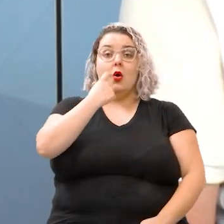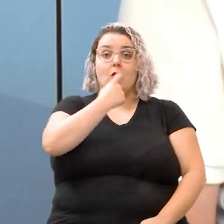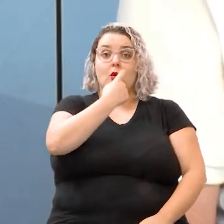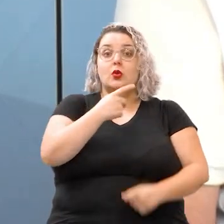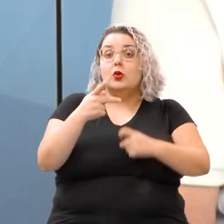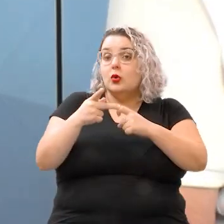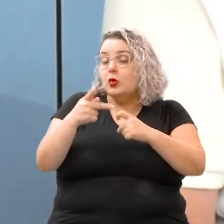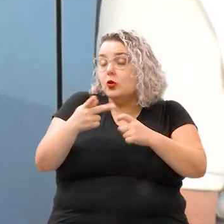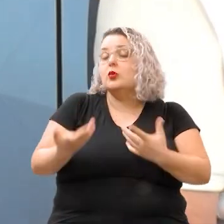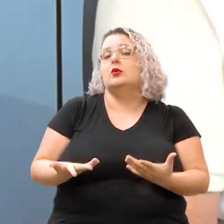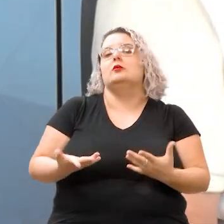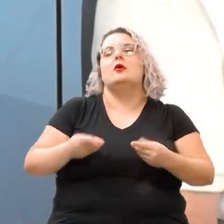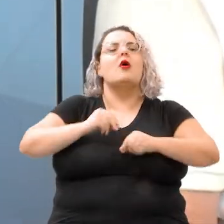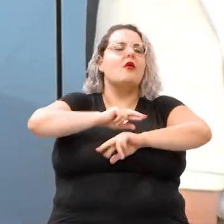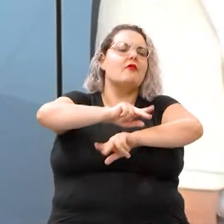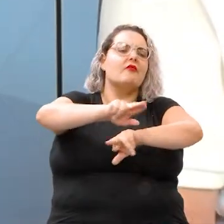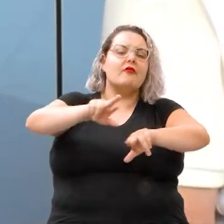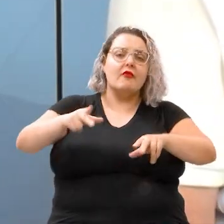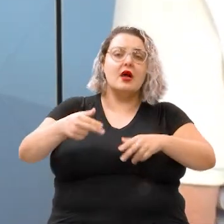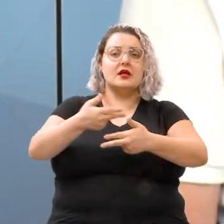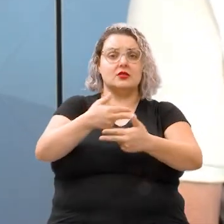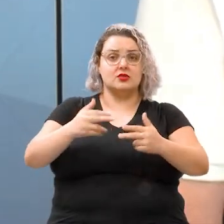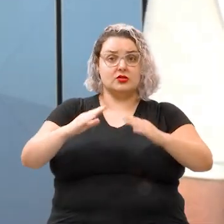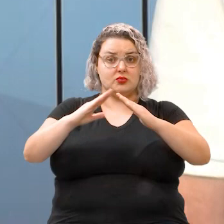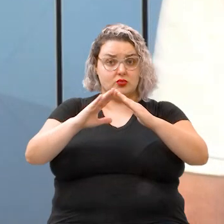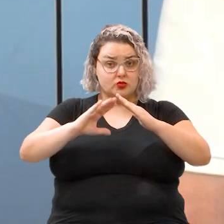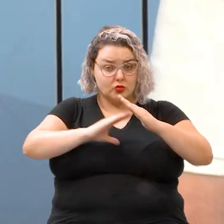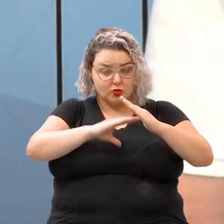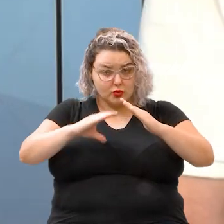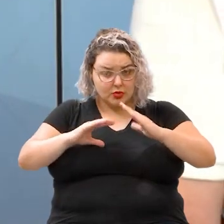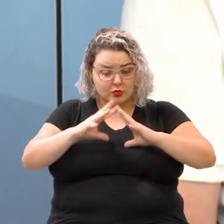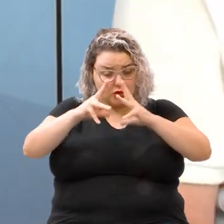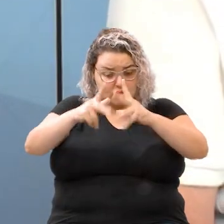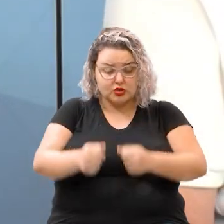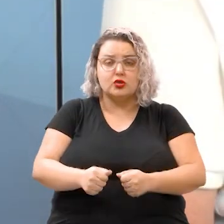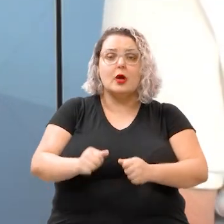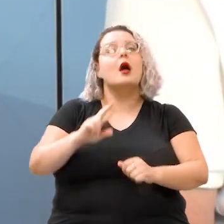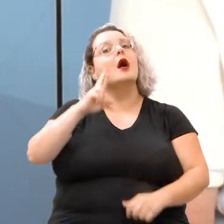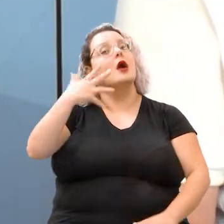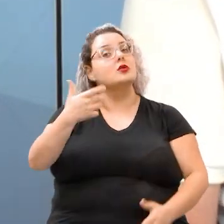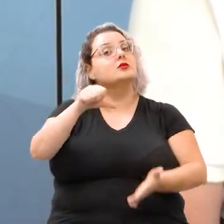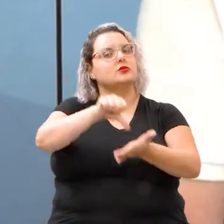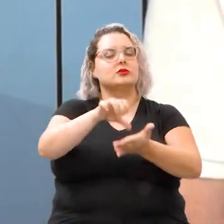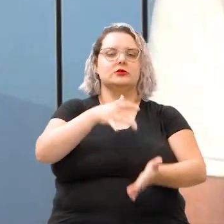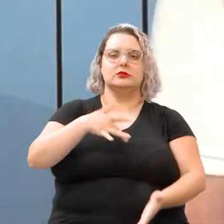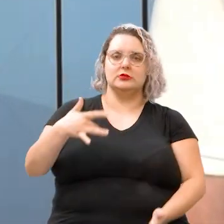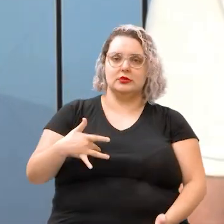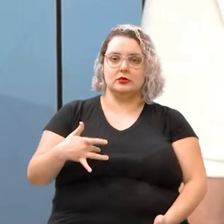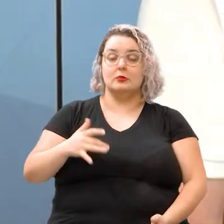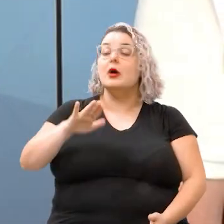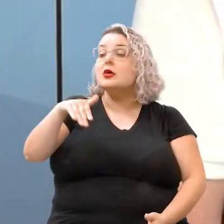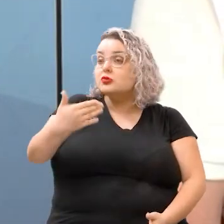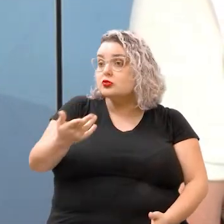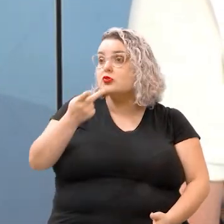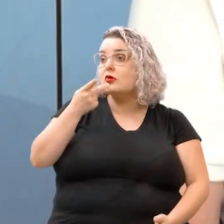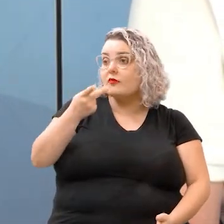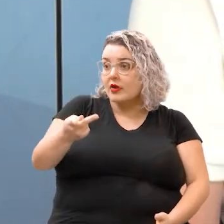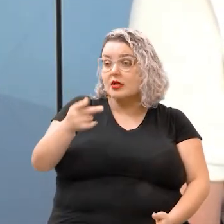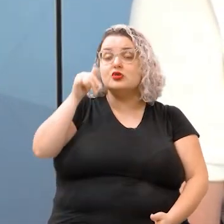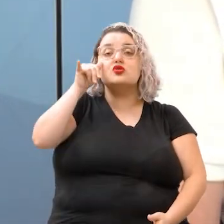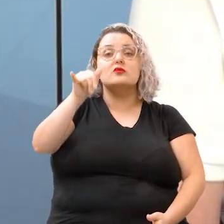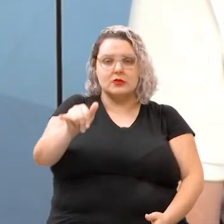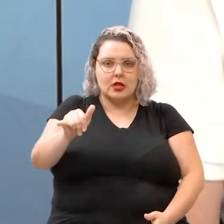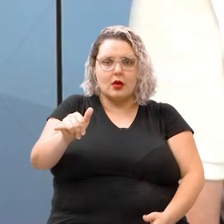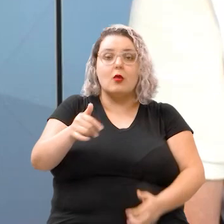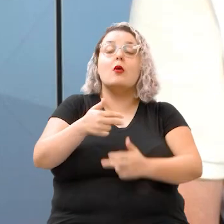odontopediatria, muita coisa que é da clínica geral do dentista a gente resolve ali no centro de saúde. Mas quando a gente fala de prevenção, uma coisa